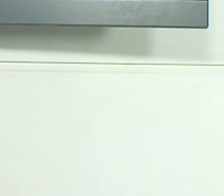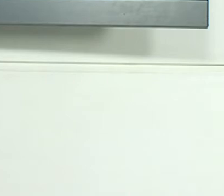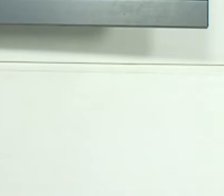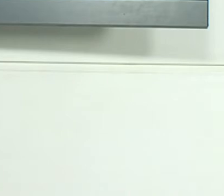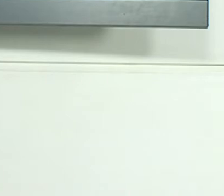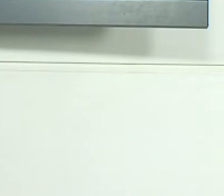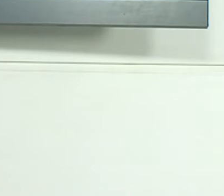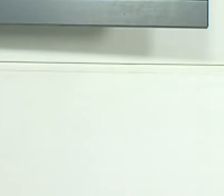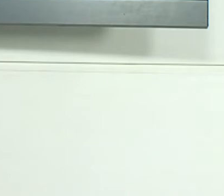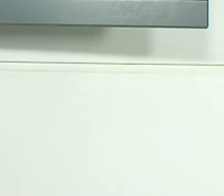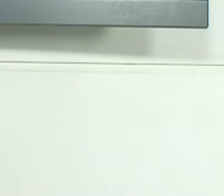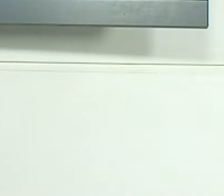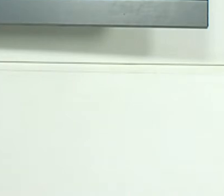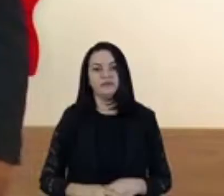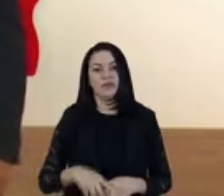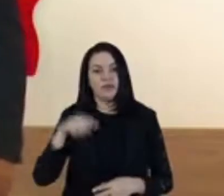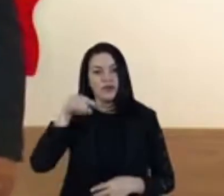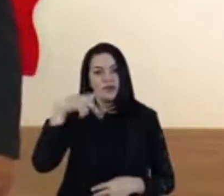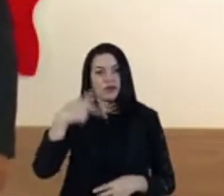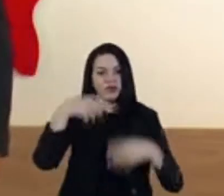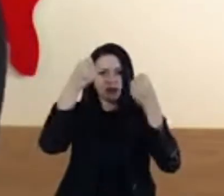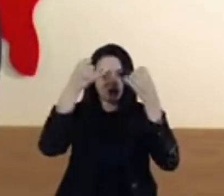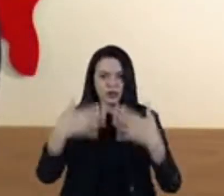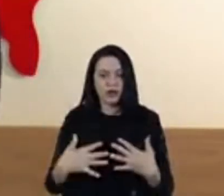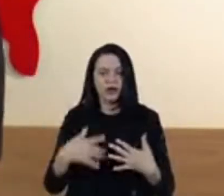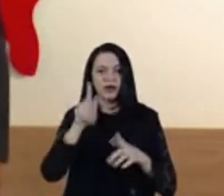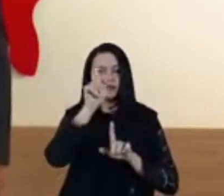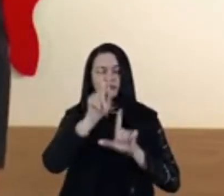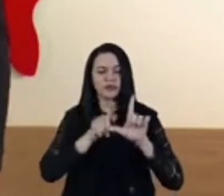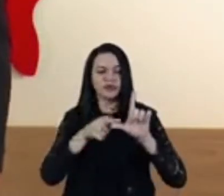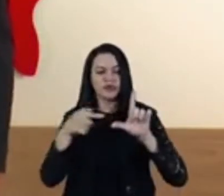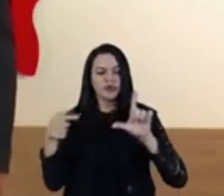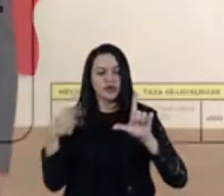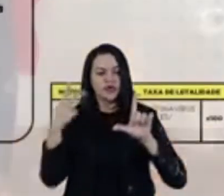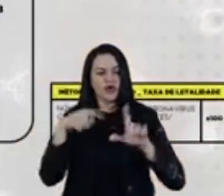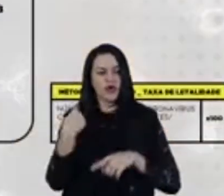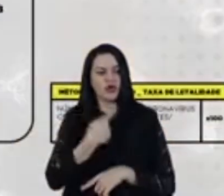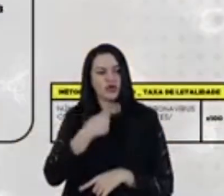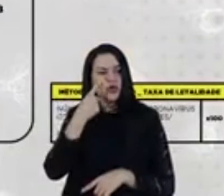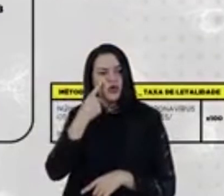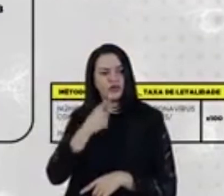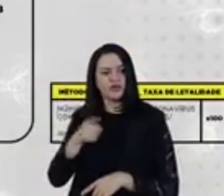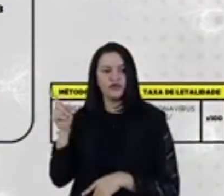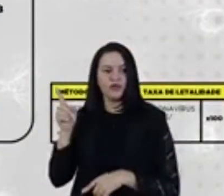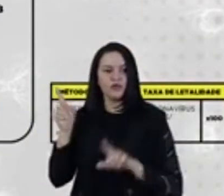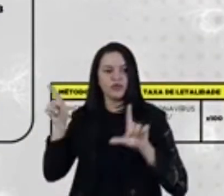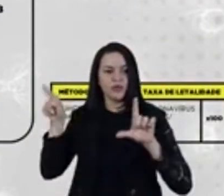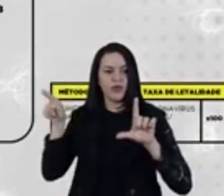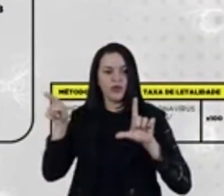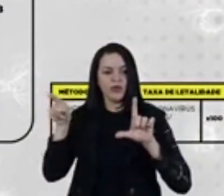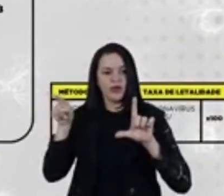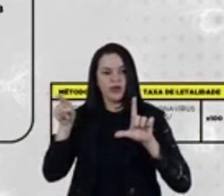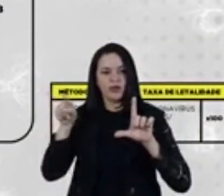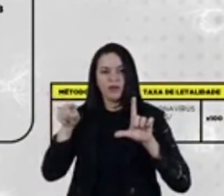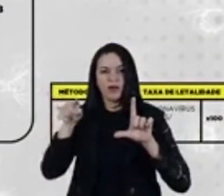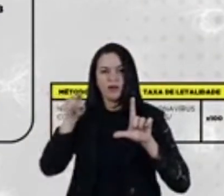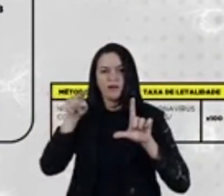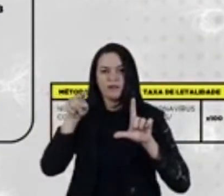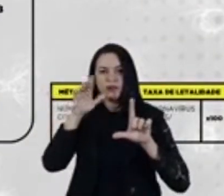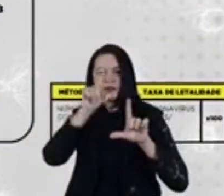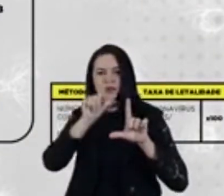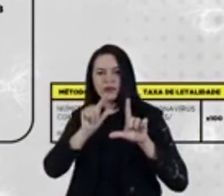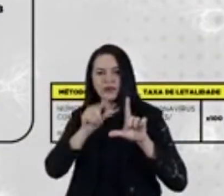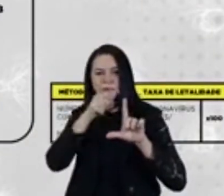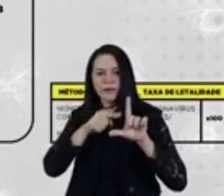online na manhã de hoje. O governador Flávio Dino iniciou a coletiva virtual destacando que a taxa de letalidade